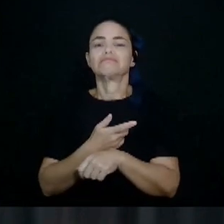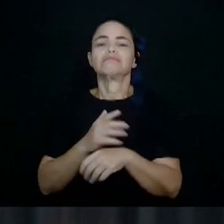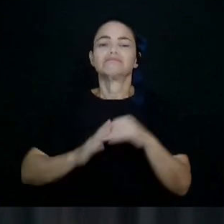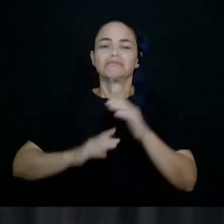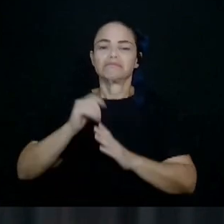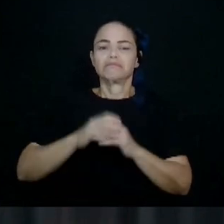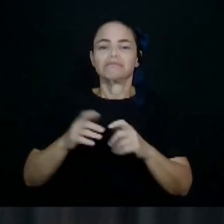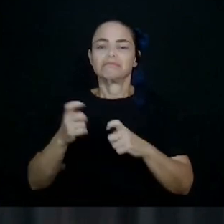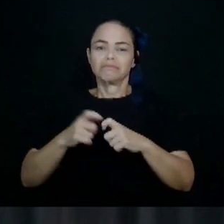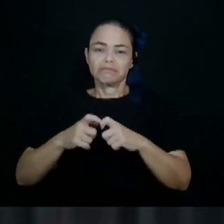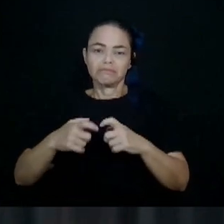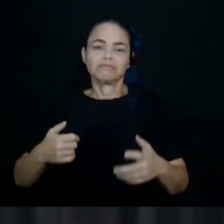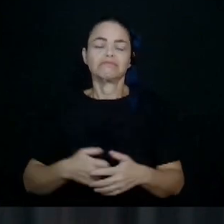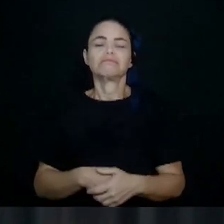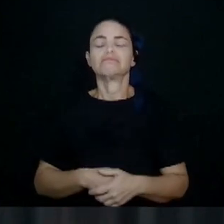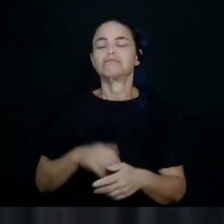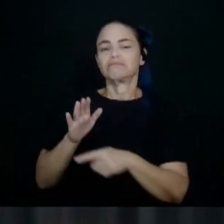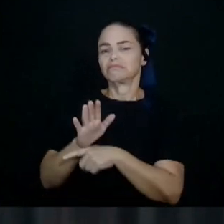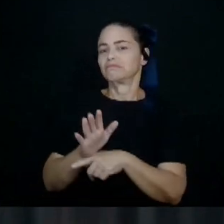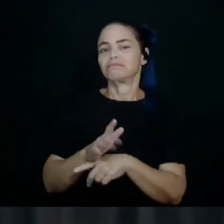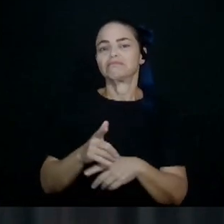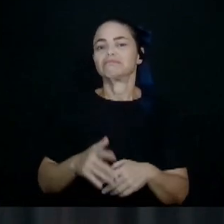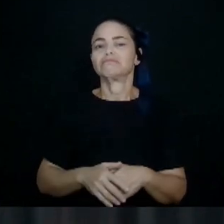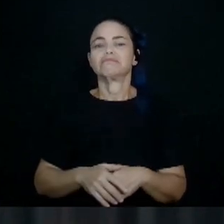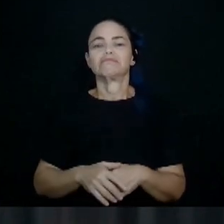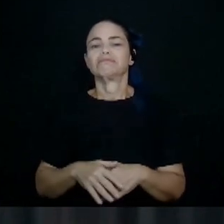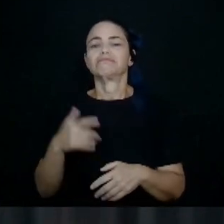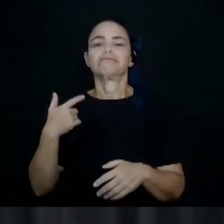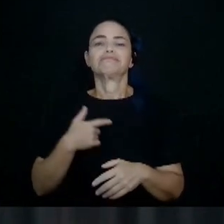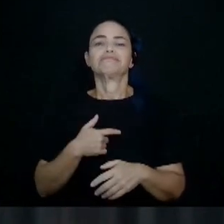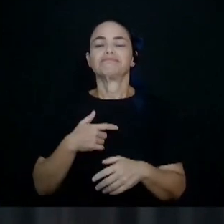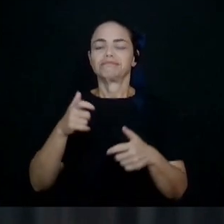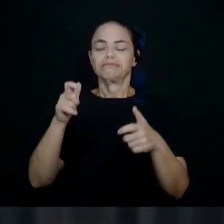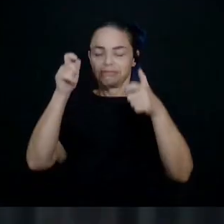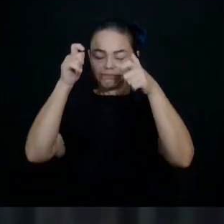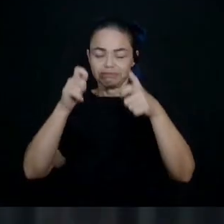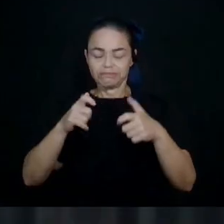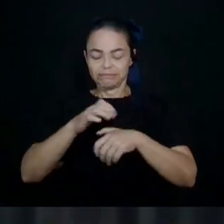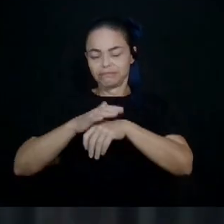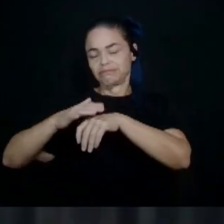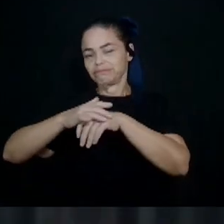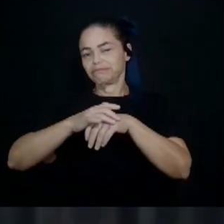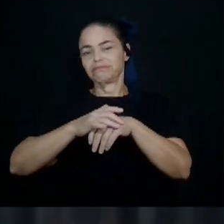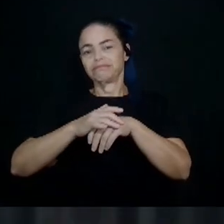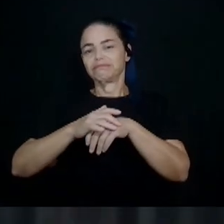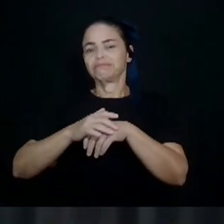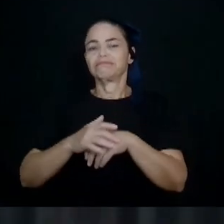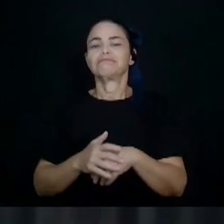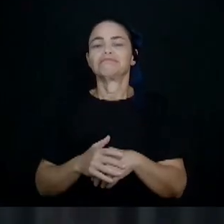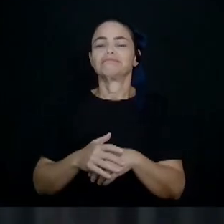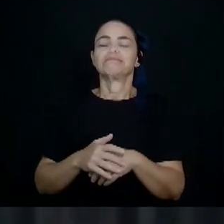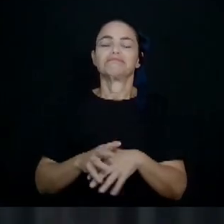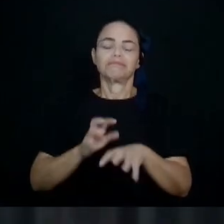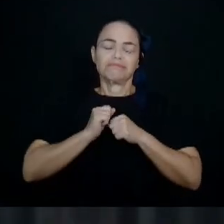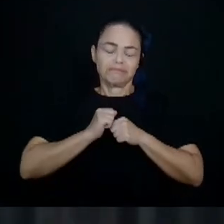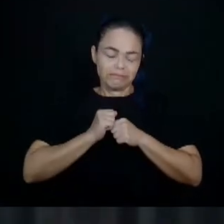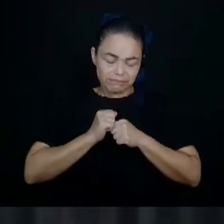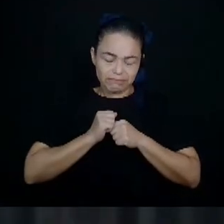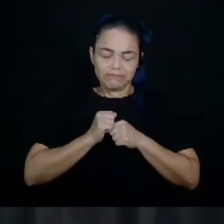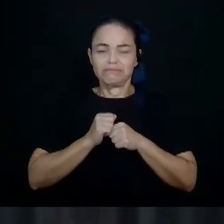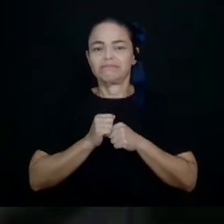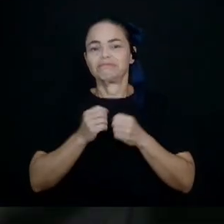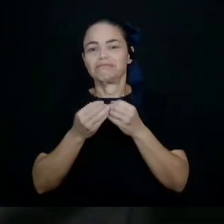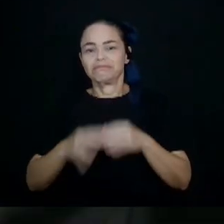procurar ajuda só quando a doença, né, já está tomando ali e prejudicando a nossa